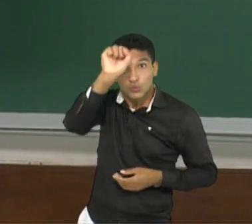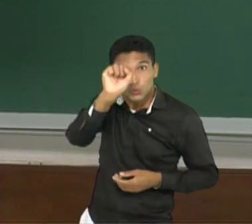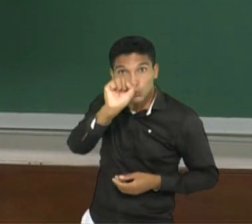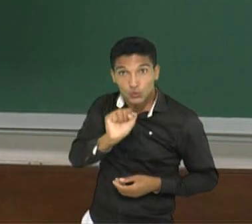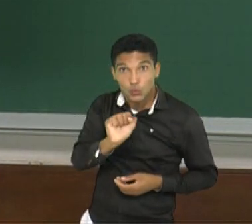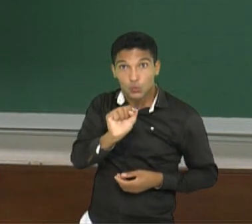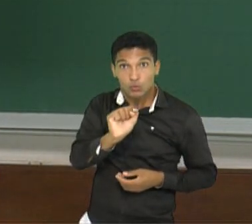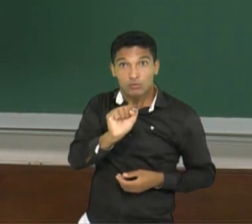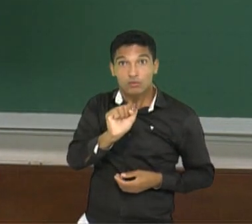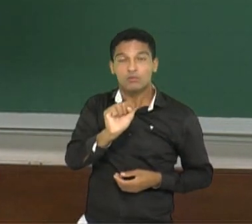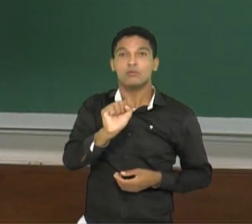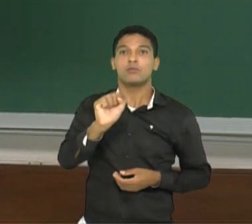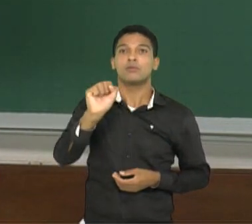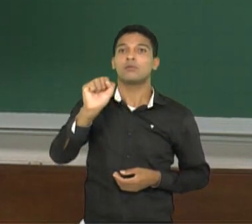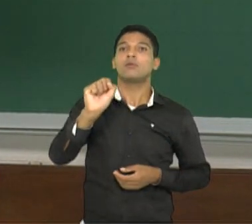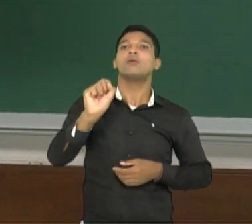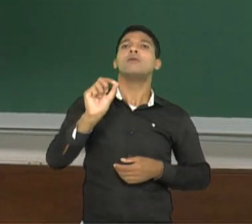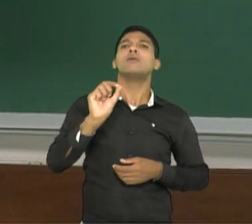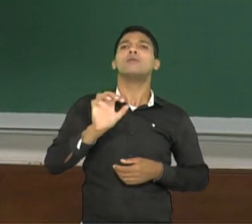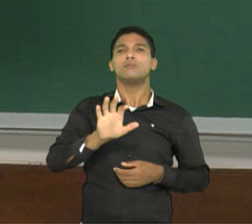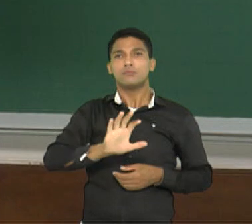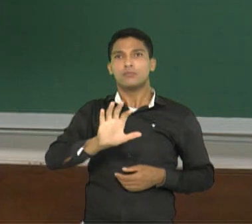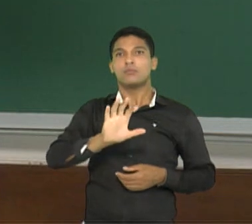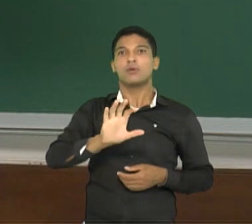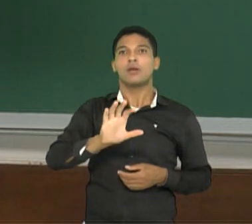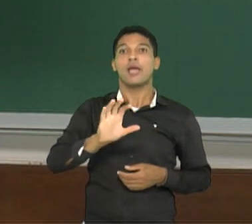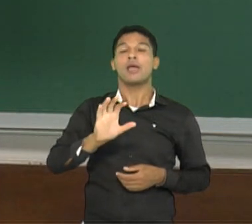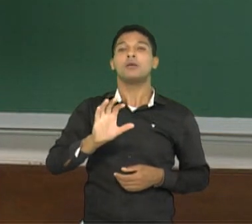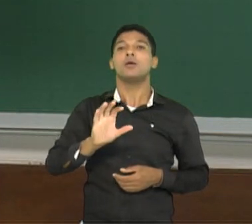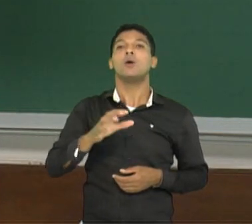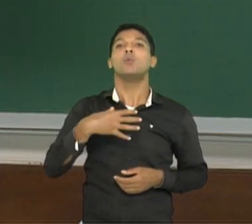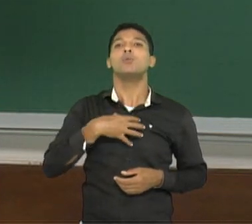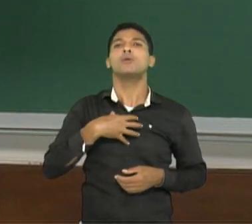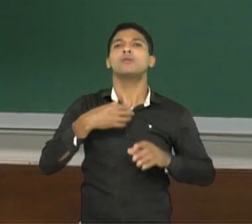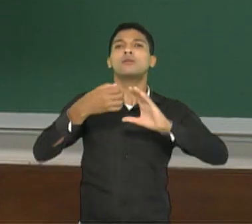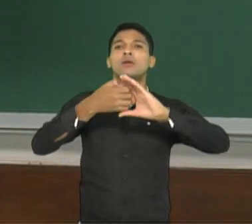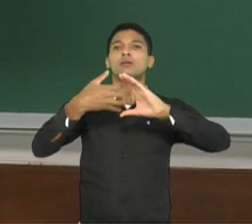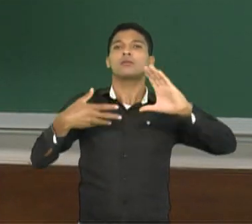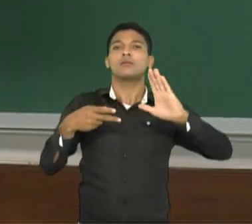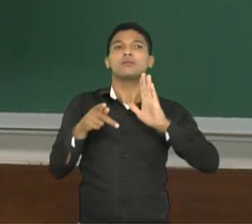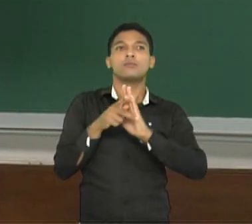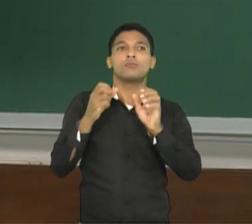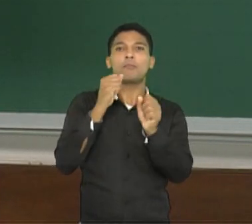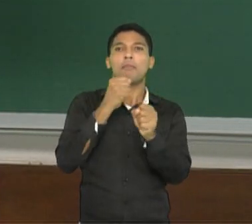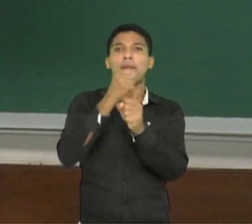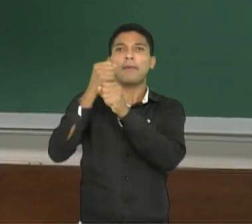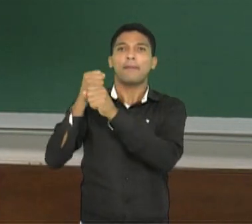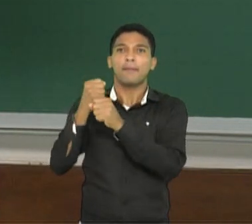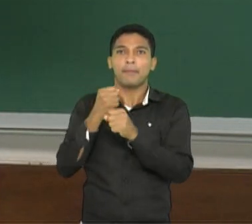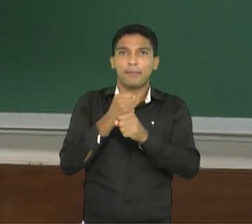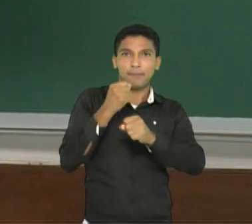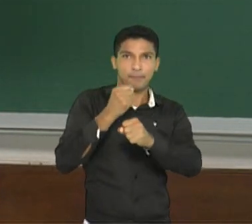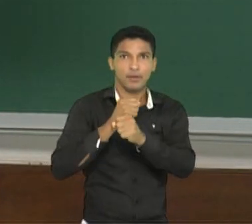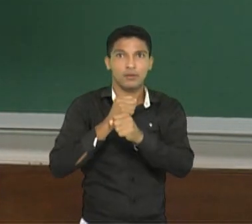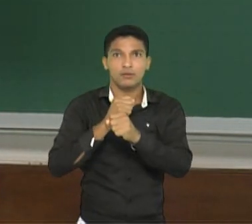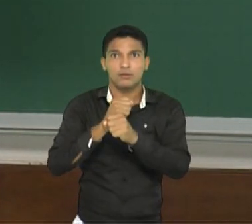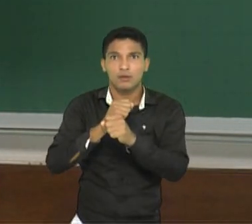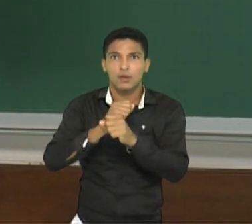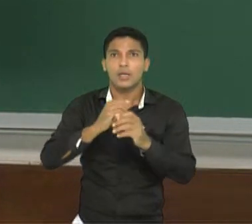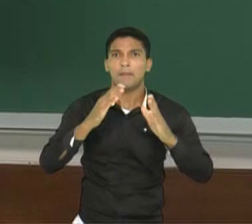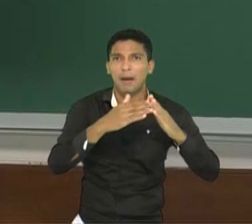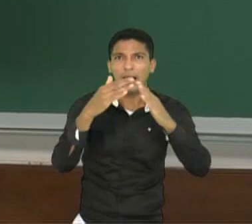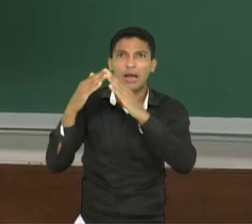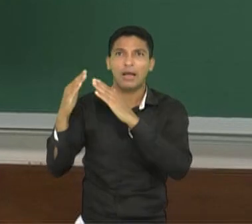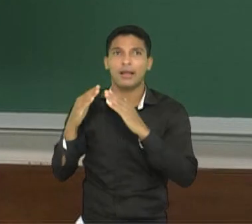que nós destacamos ali? O estilo das construções. Muitas cidades na região Sul e até em outras partes do